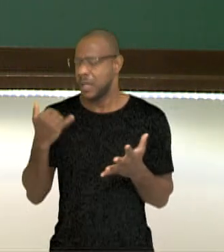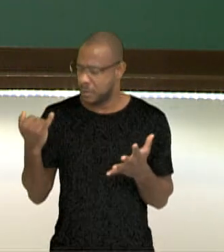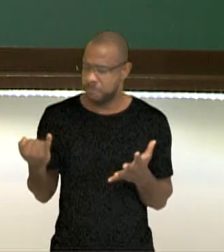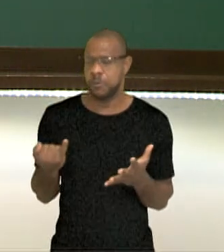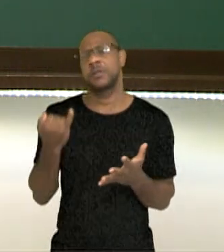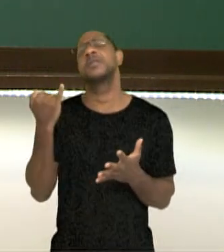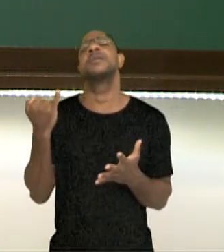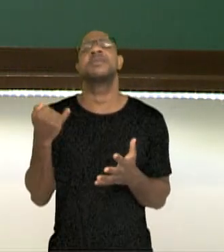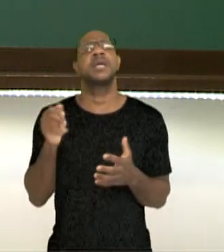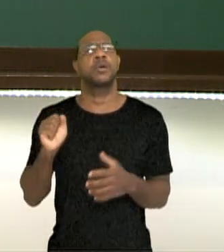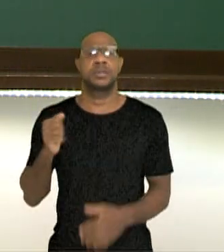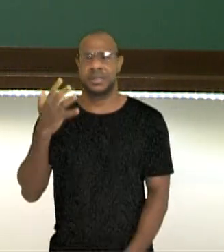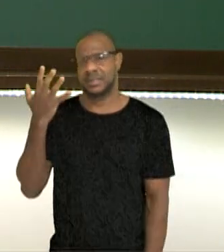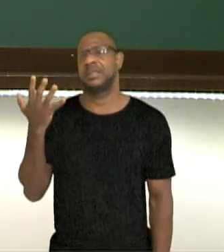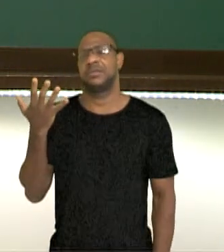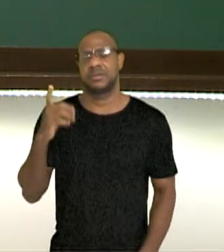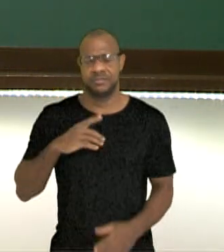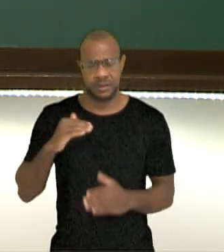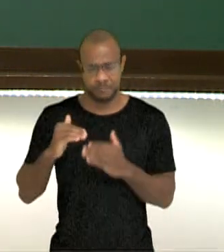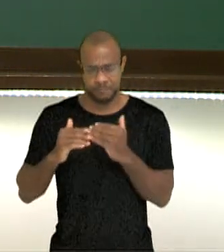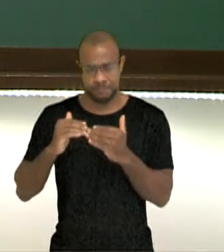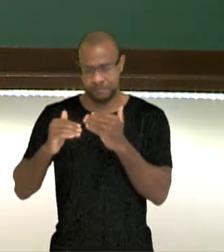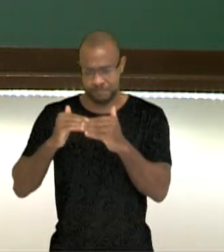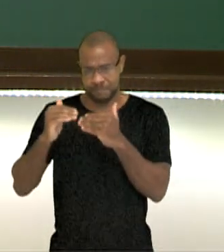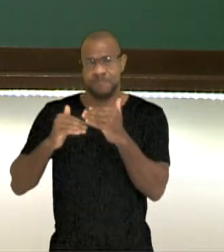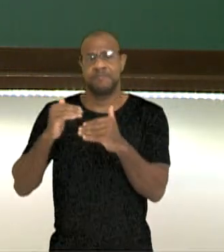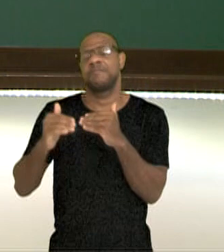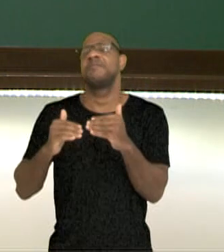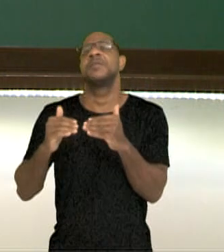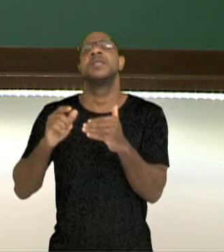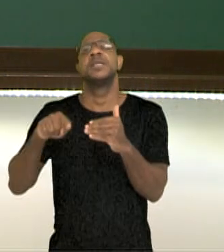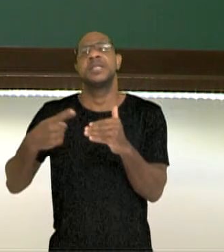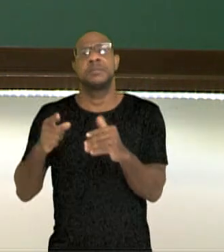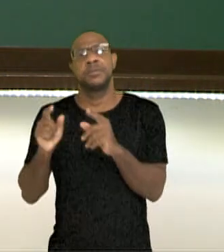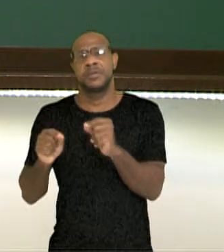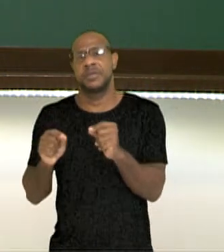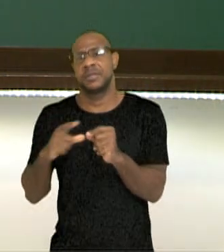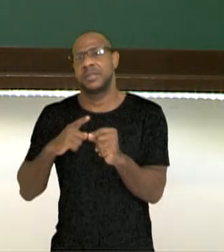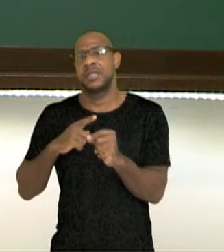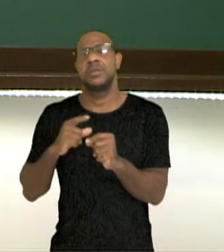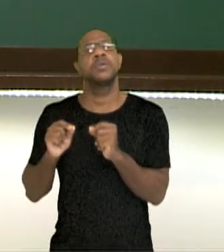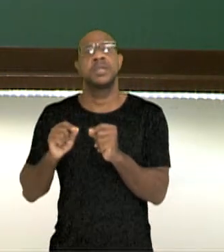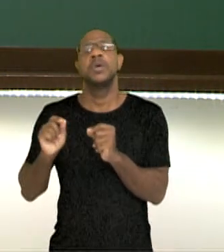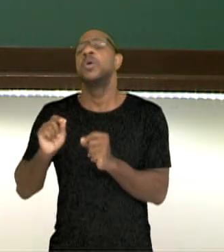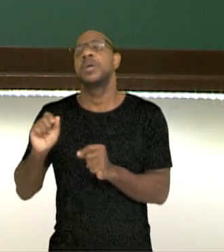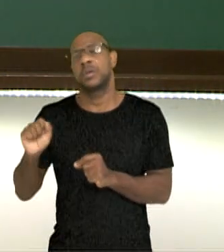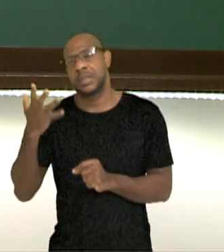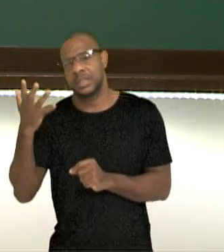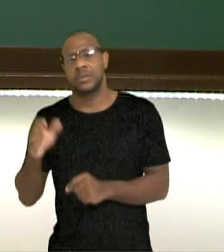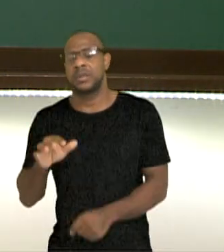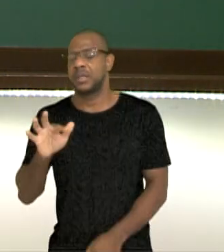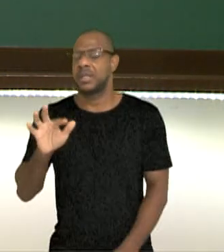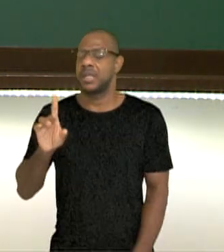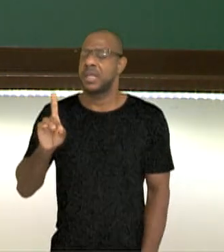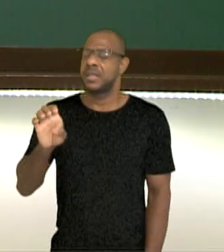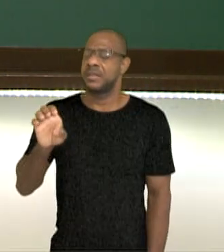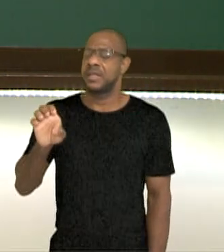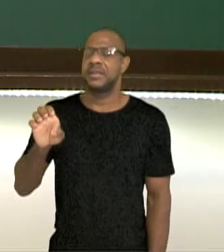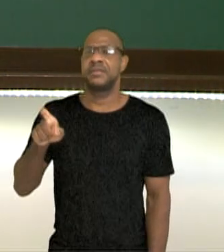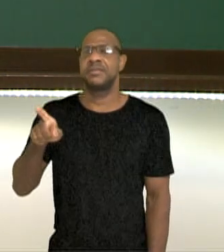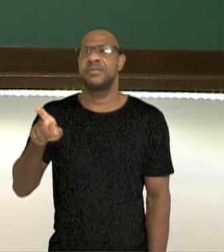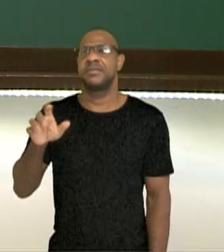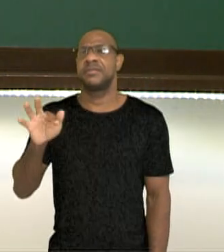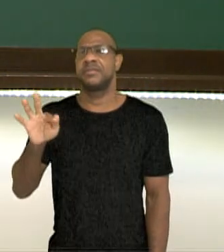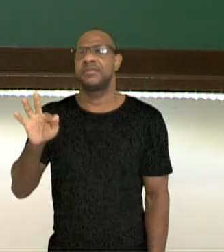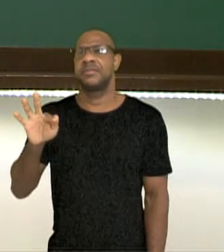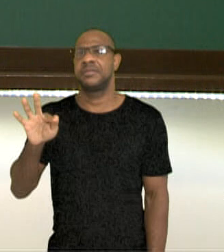importante que aconteceu e a partir desse clímax encaminha-se para um desfecho. O desfecho é quando tudo se resolve